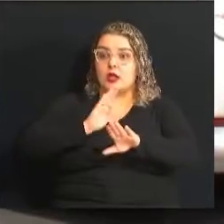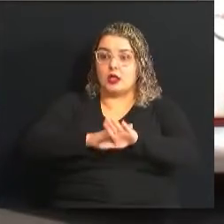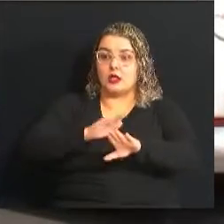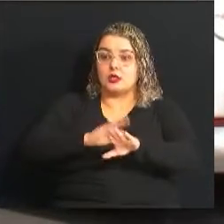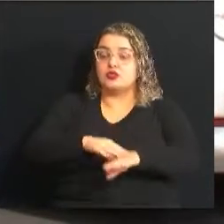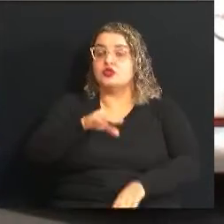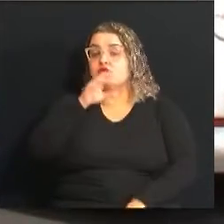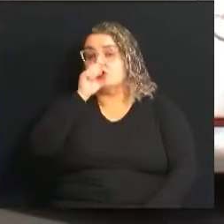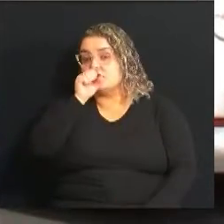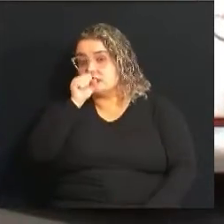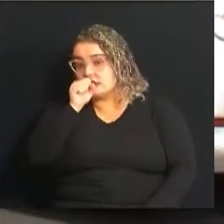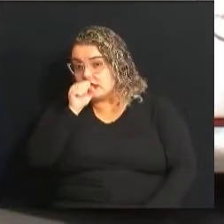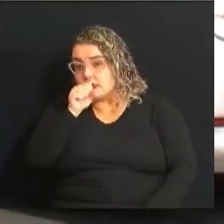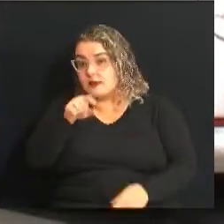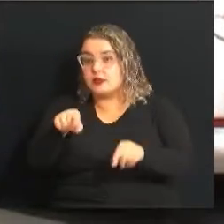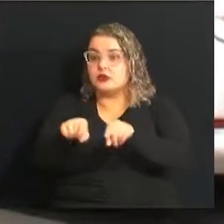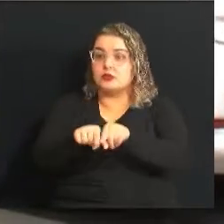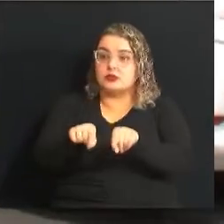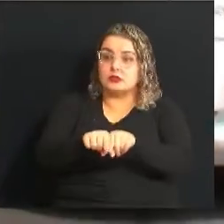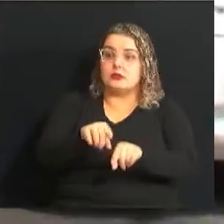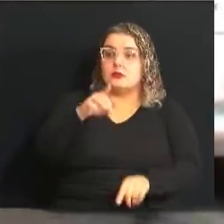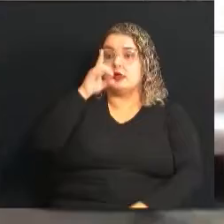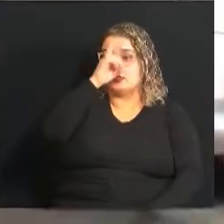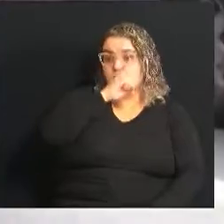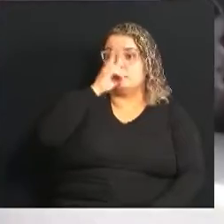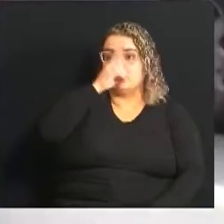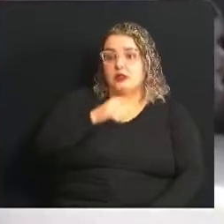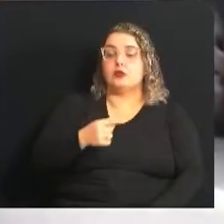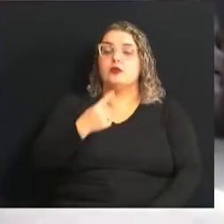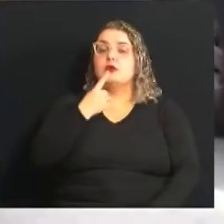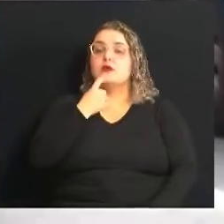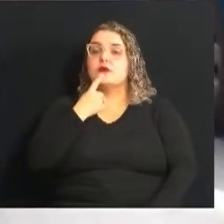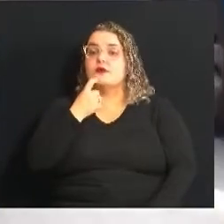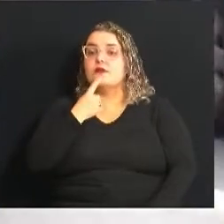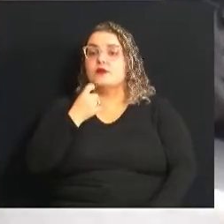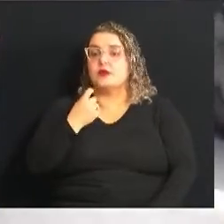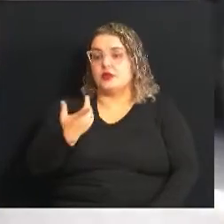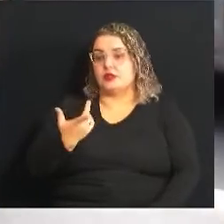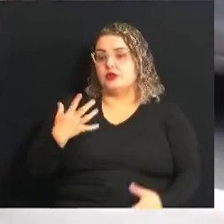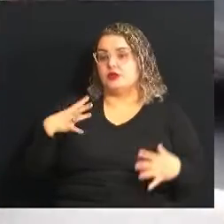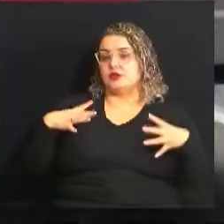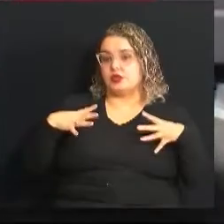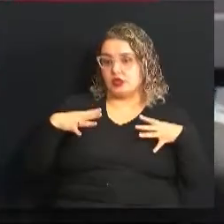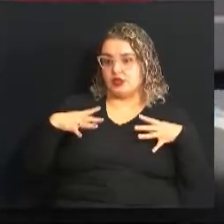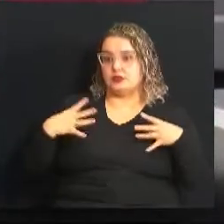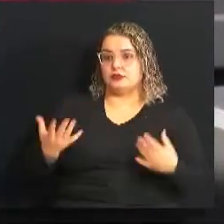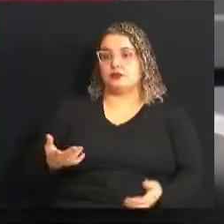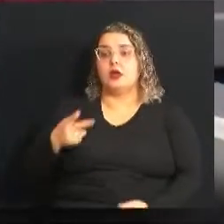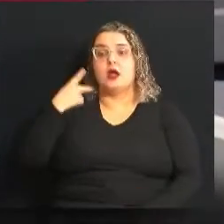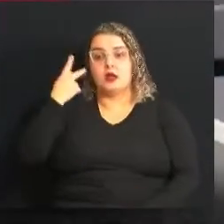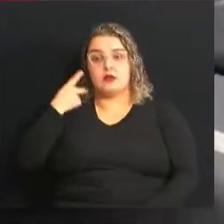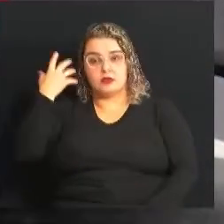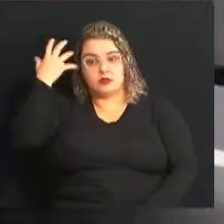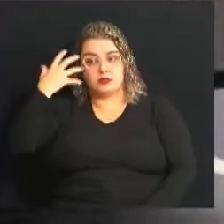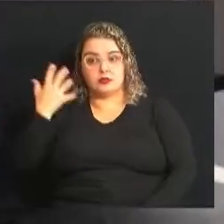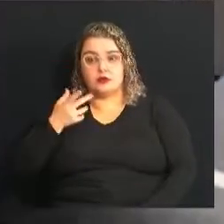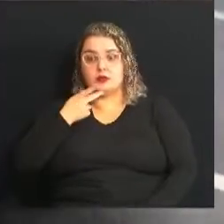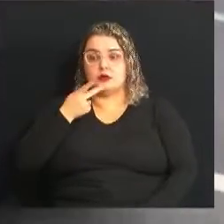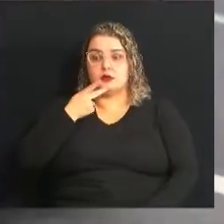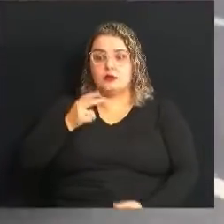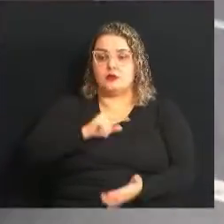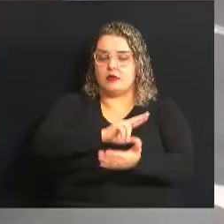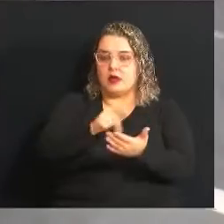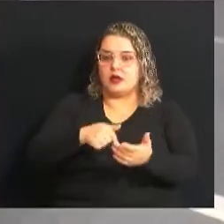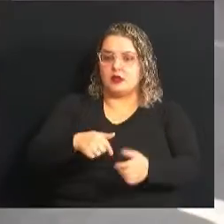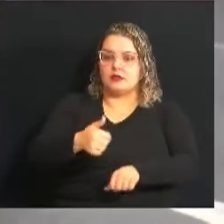finais de semana e aos feriados também. A vereadora reforça que muitos desses profissionais realizam o